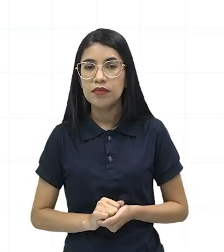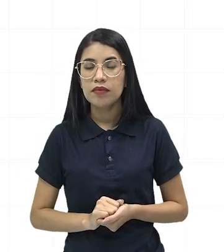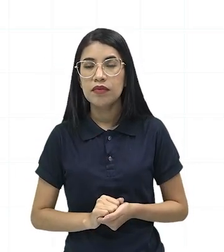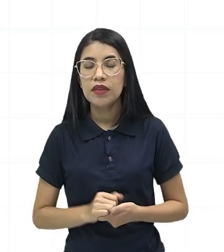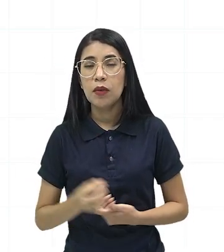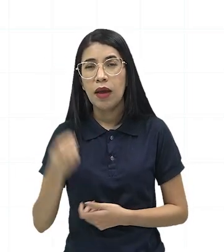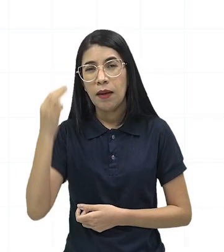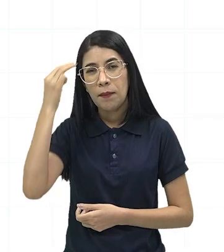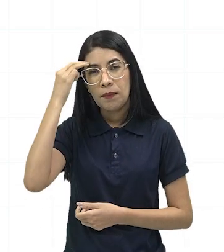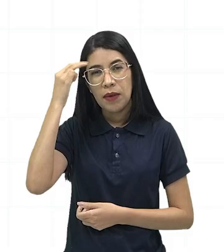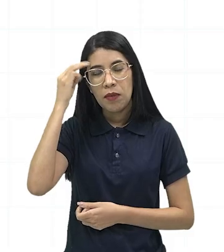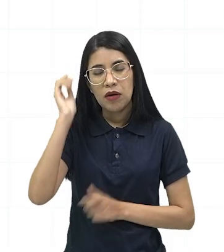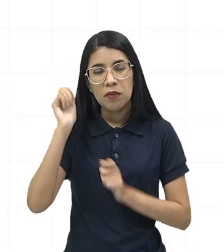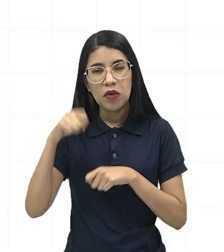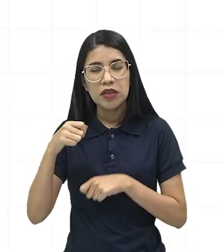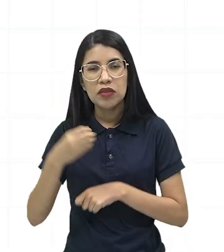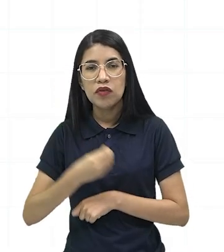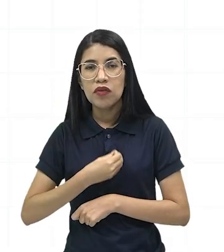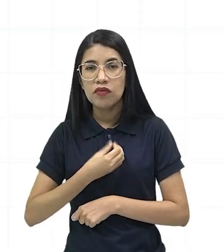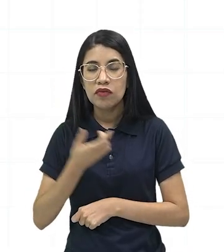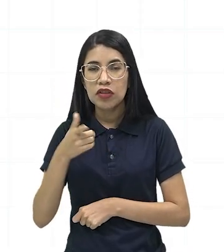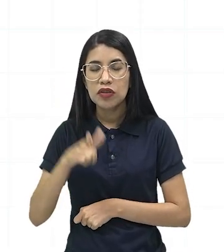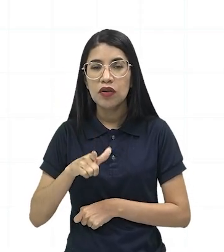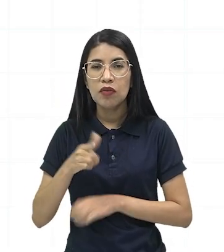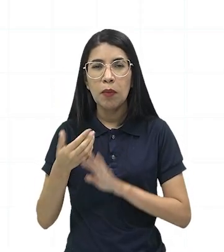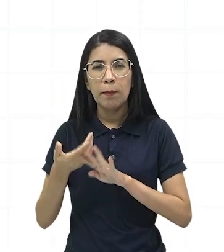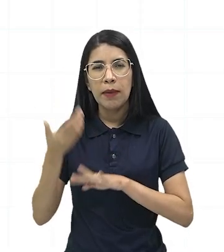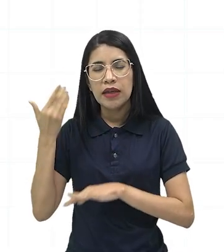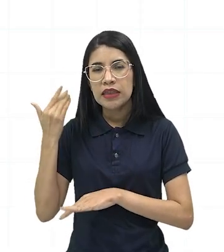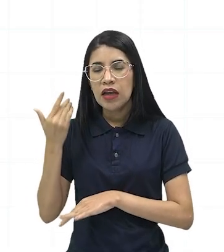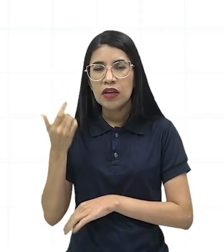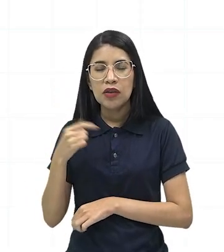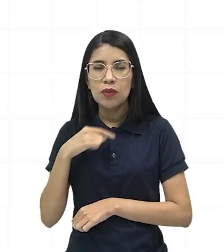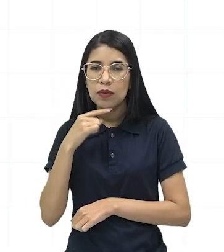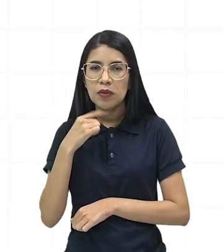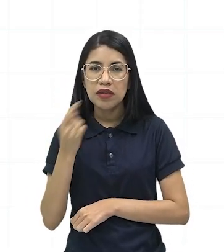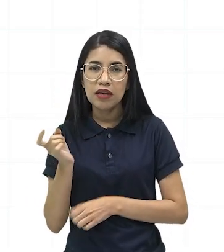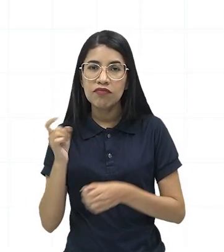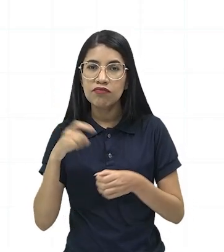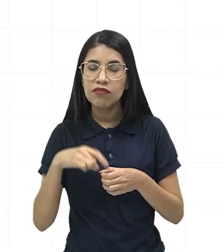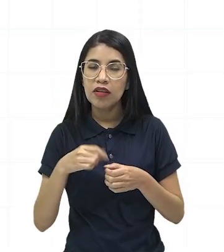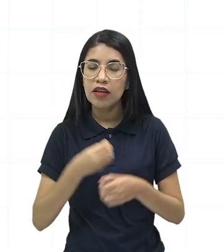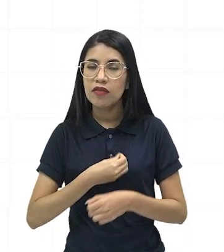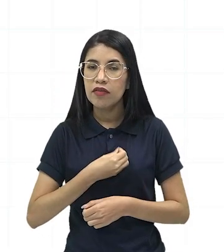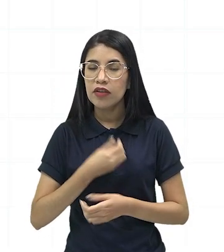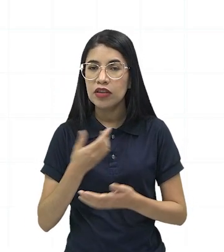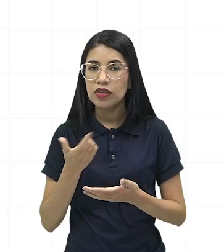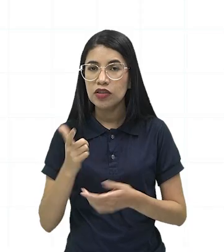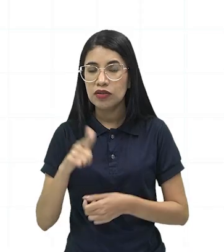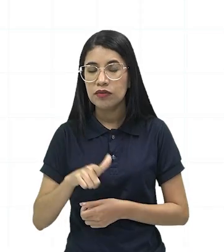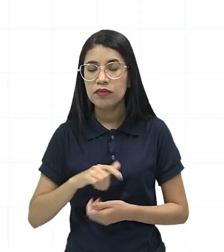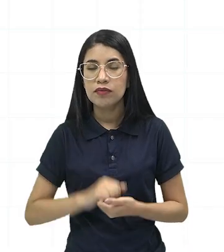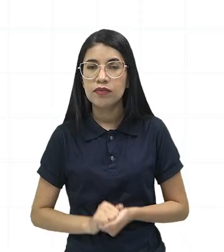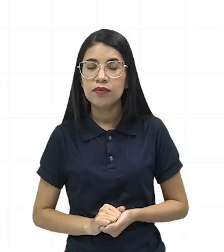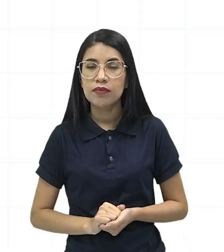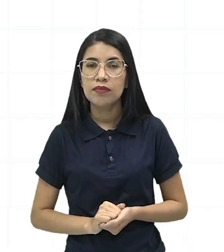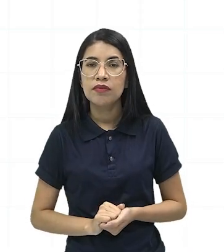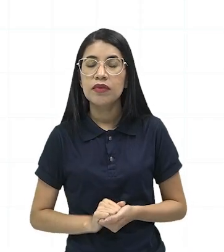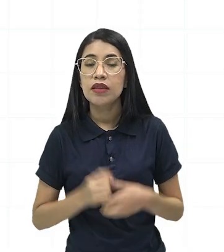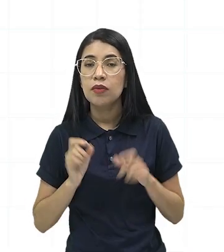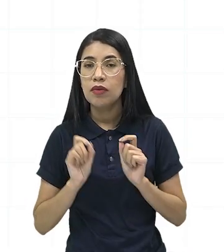nos faz reviver tempos que jamais voltarão. Então, mais uma vez, ele está no tempo da memória,